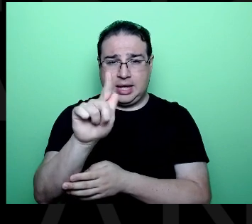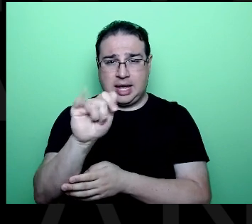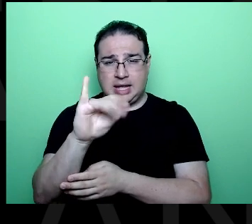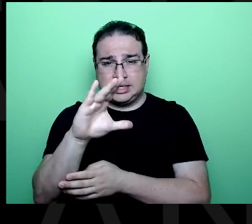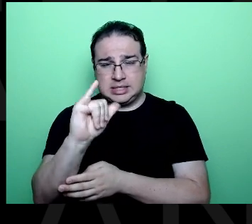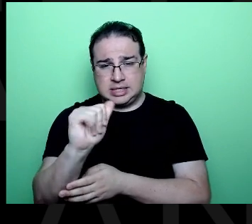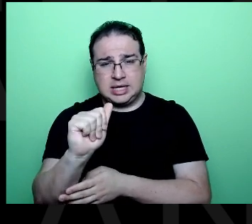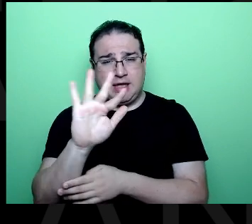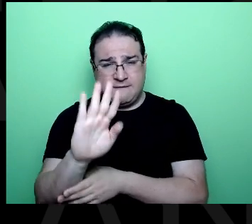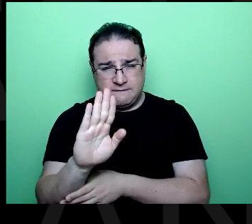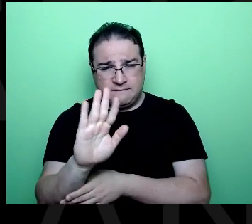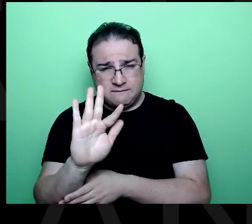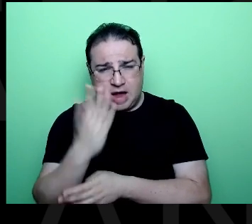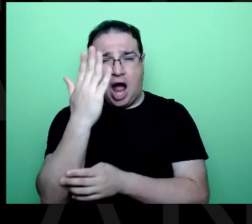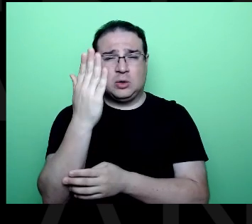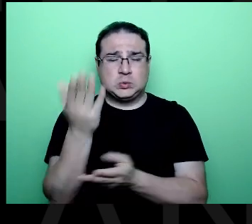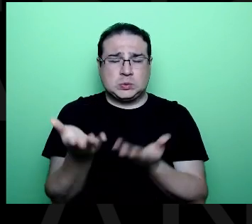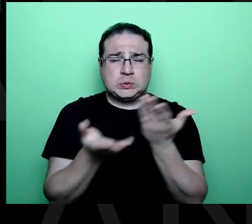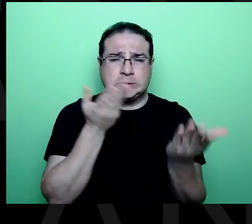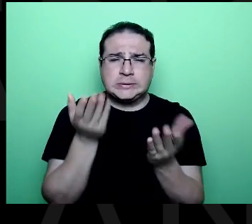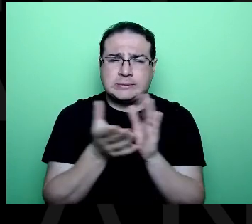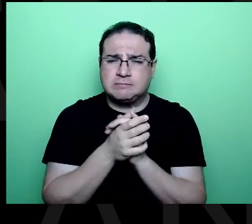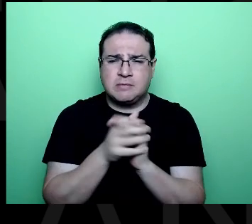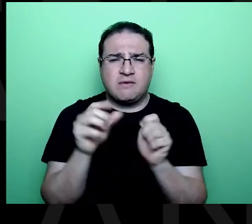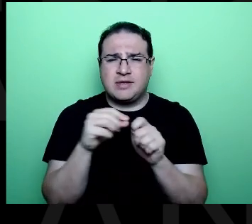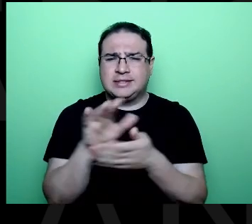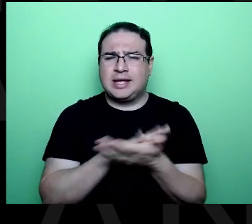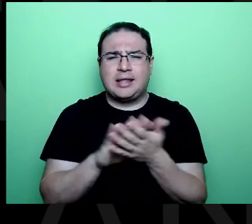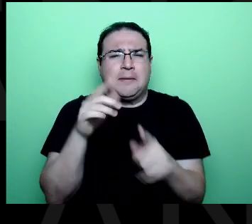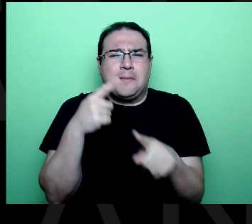que é falso, tudo.